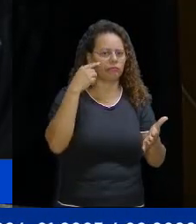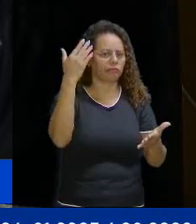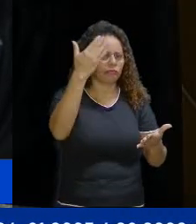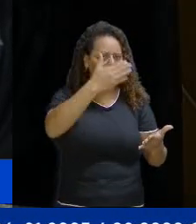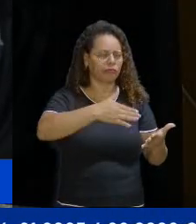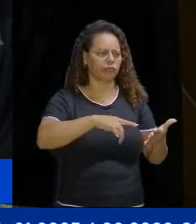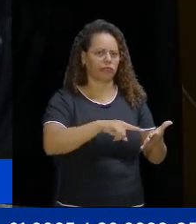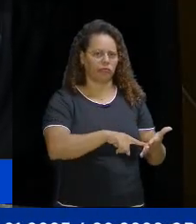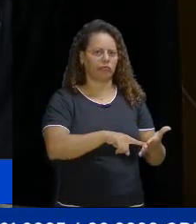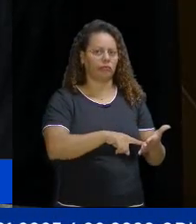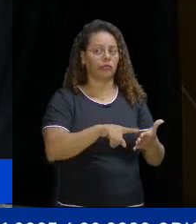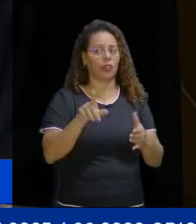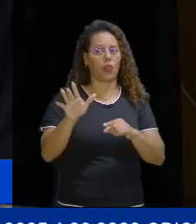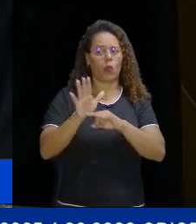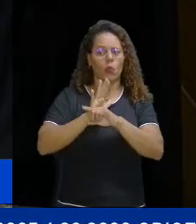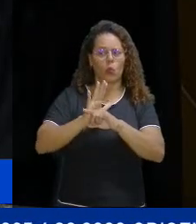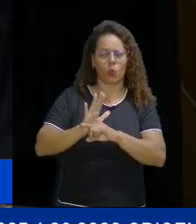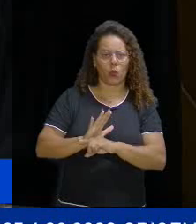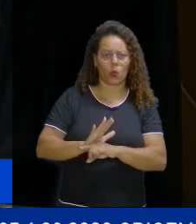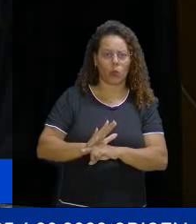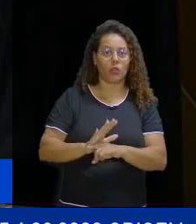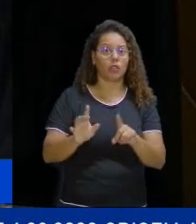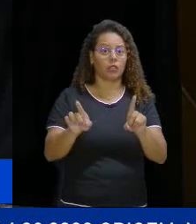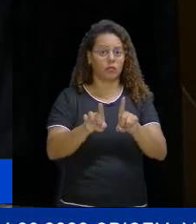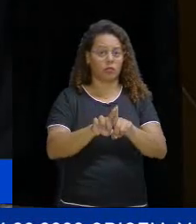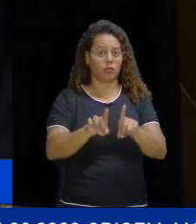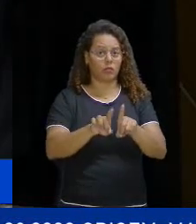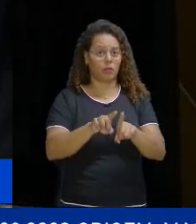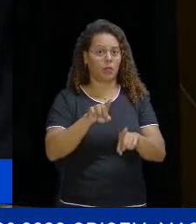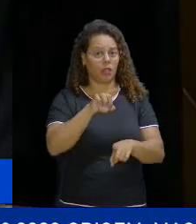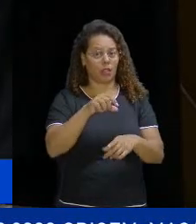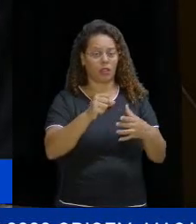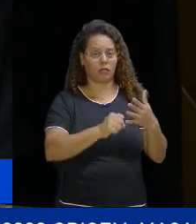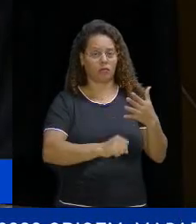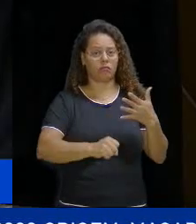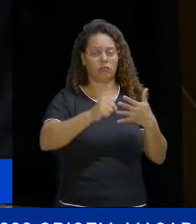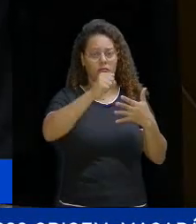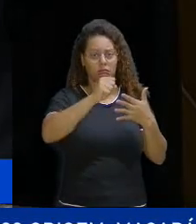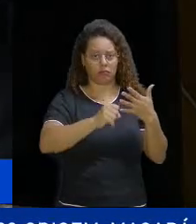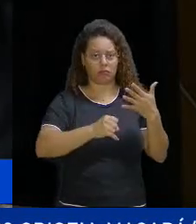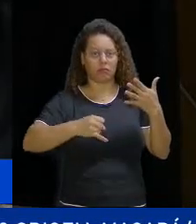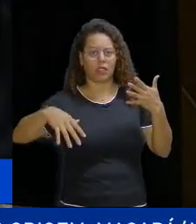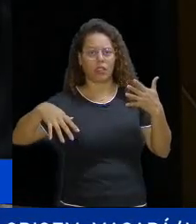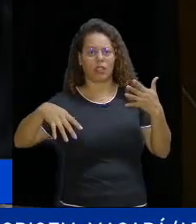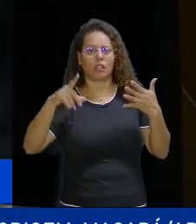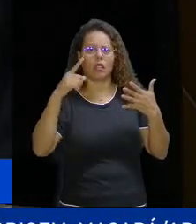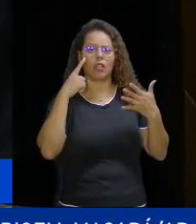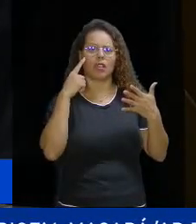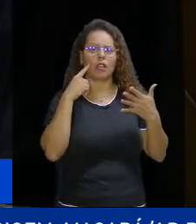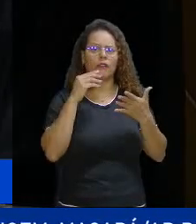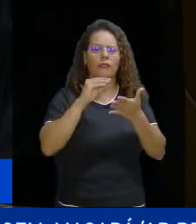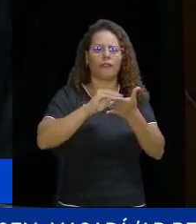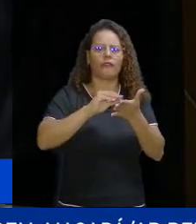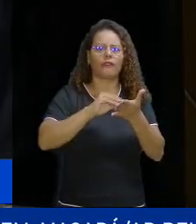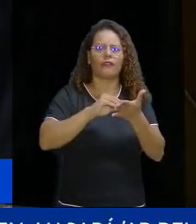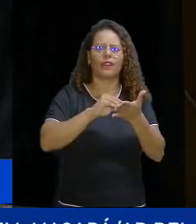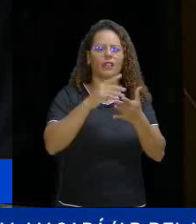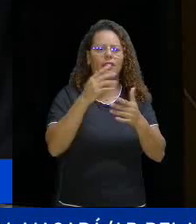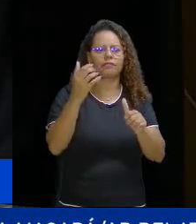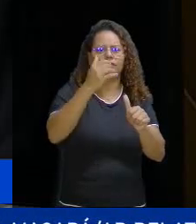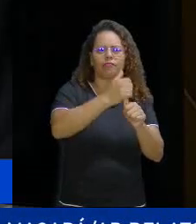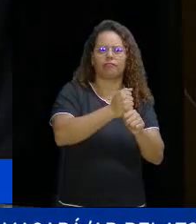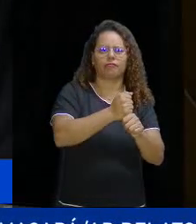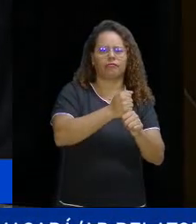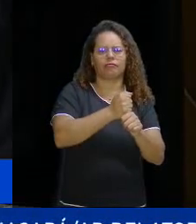investigados. Além disso, ressaltou que a jurisprudência do TSE reforça que o mandado de segurança não pode ser utilizado como substituto de